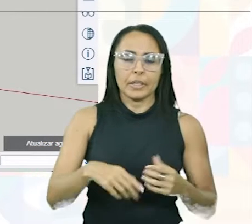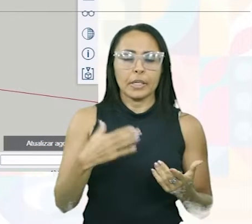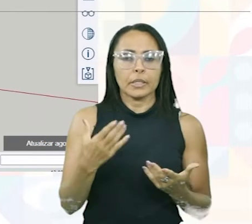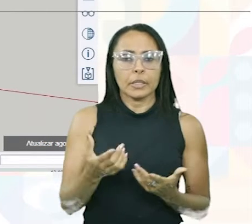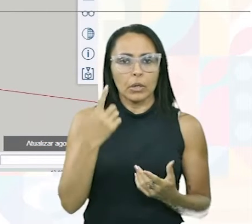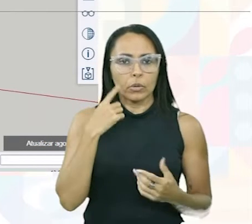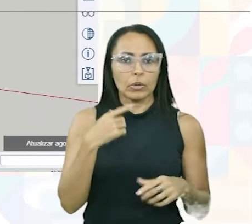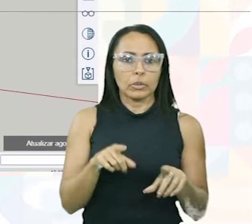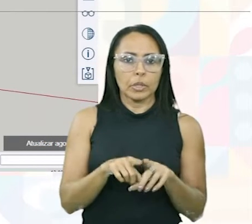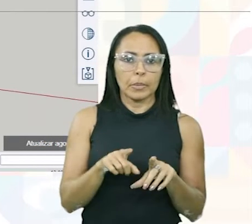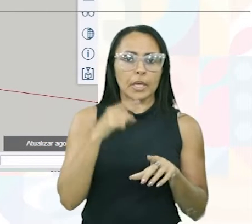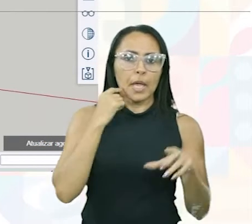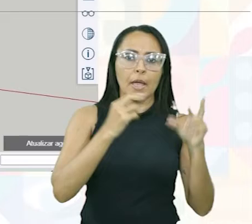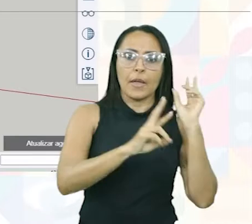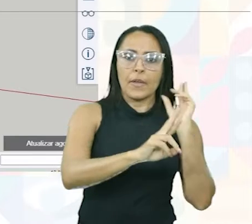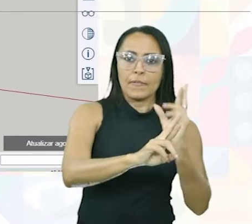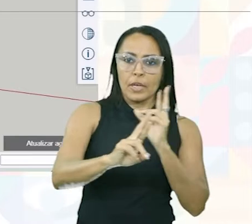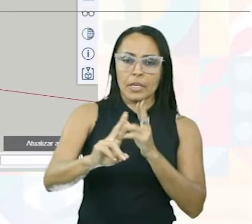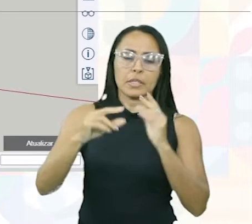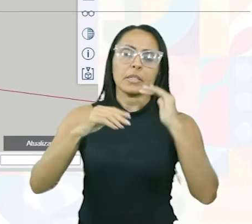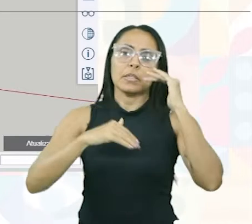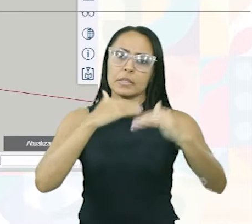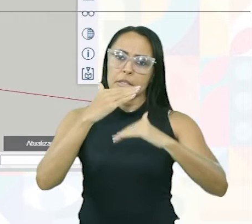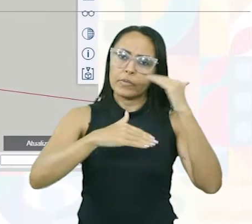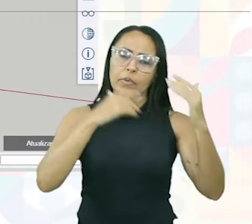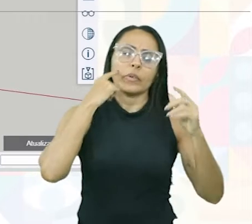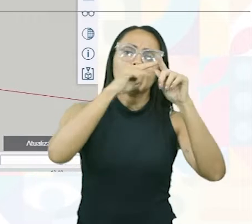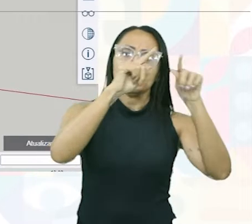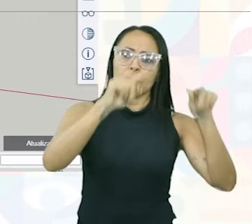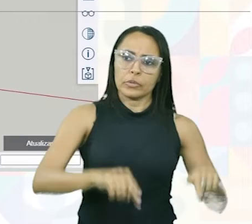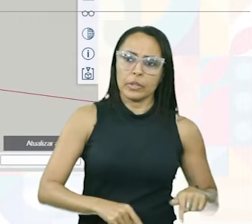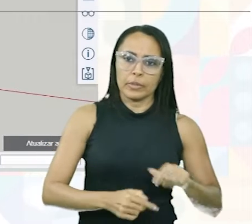serve como referência na hora de desenvolver o projeto.